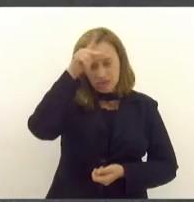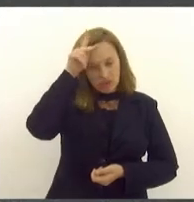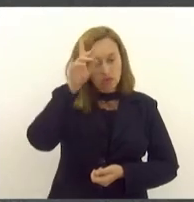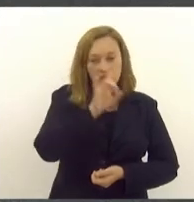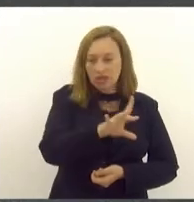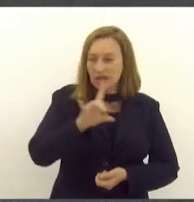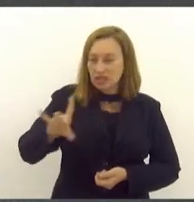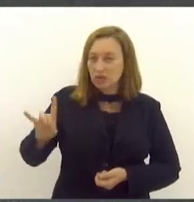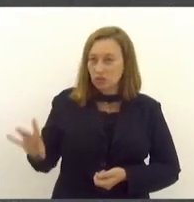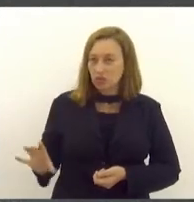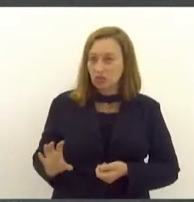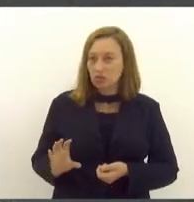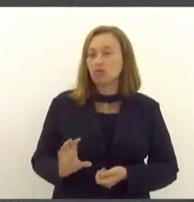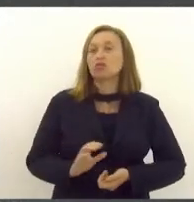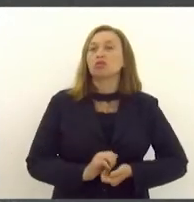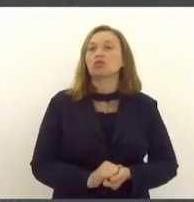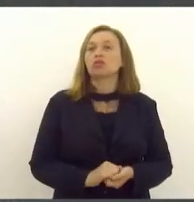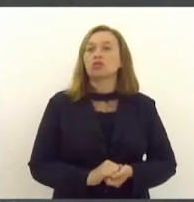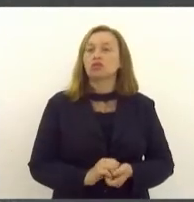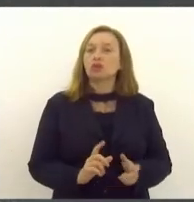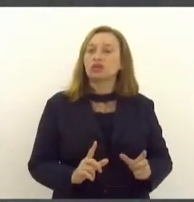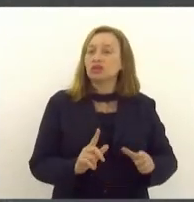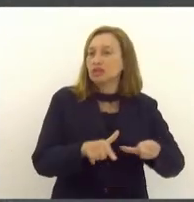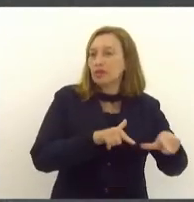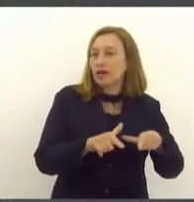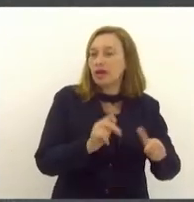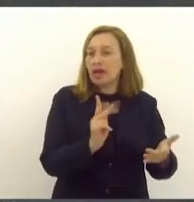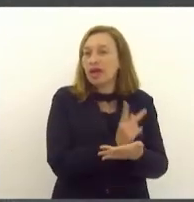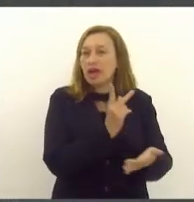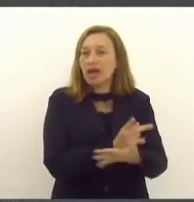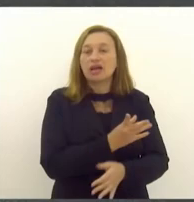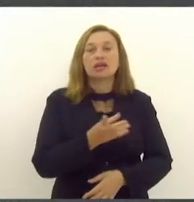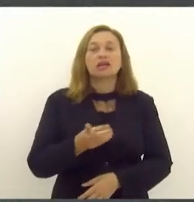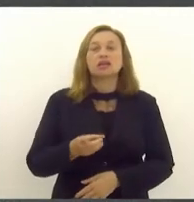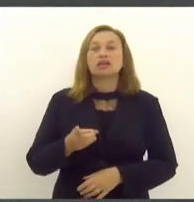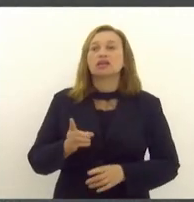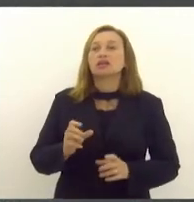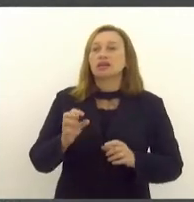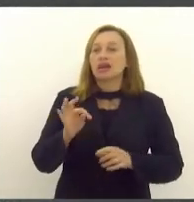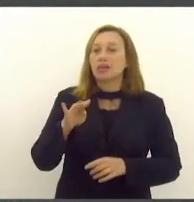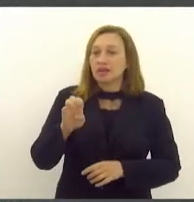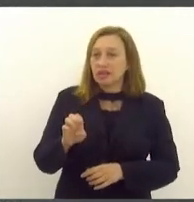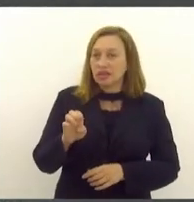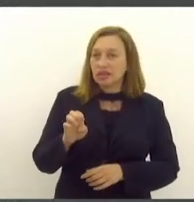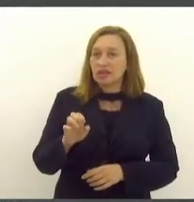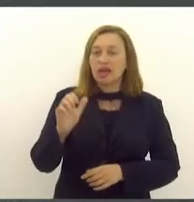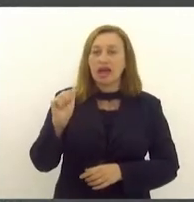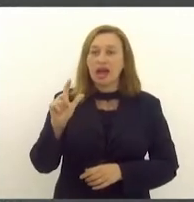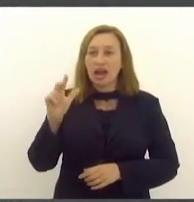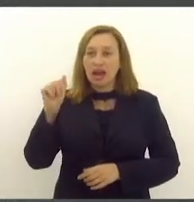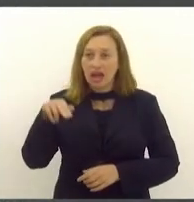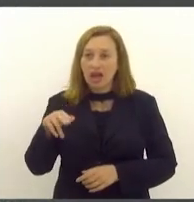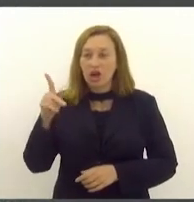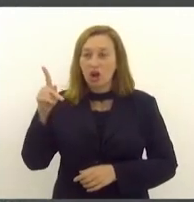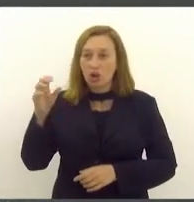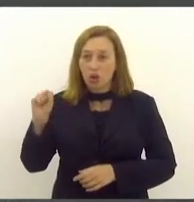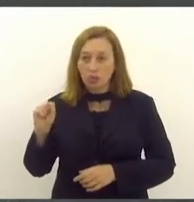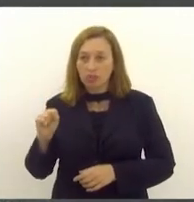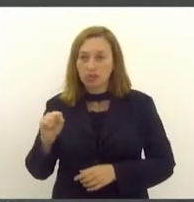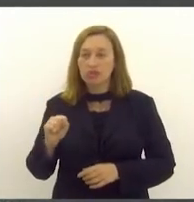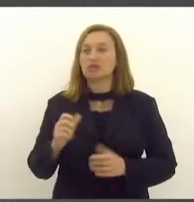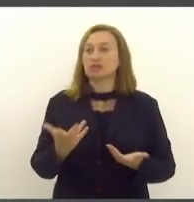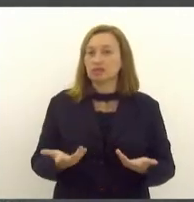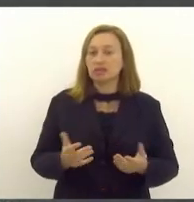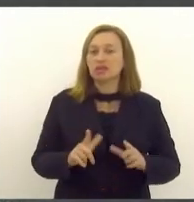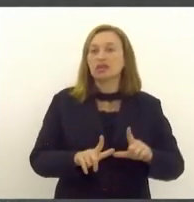público o gabinete Deputado Alan Lopes que a imprensa revelou essa semana que é o